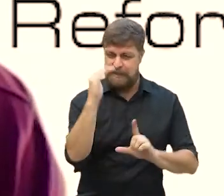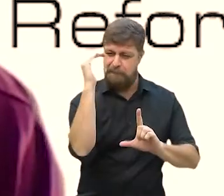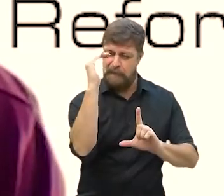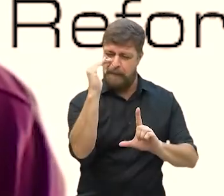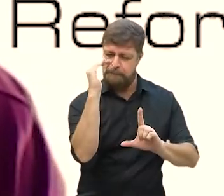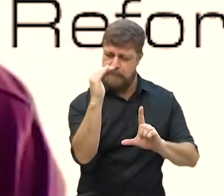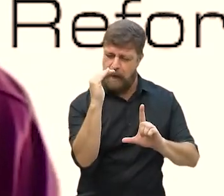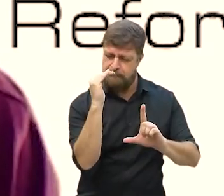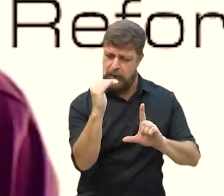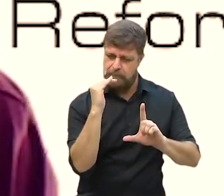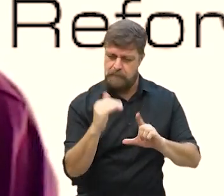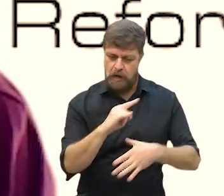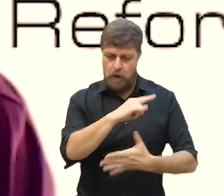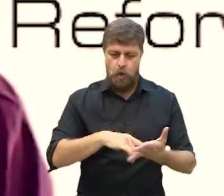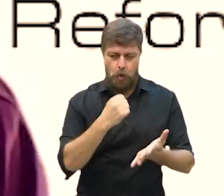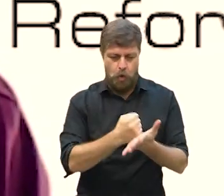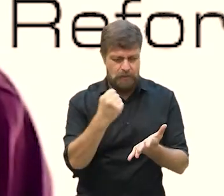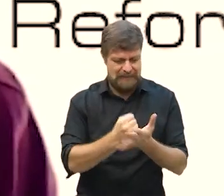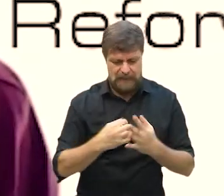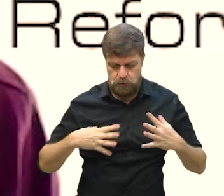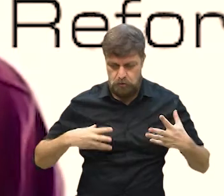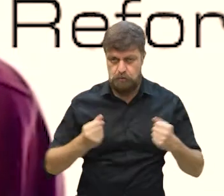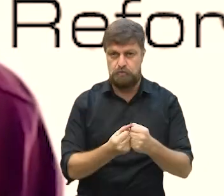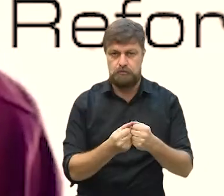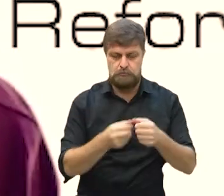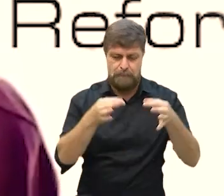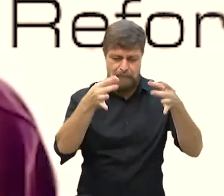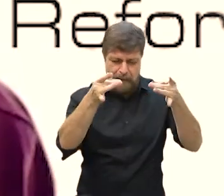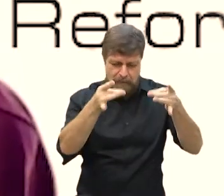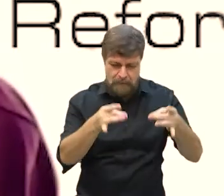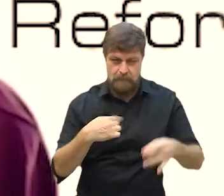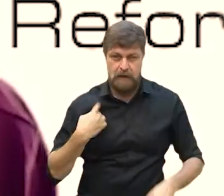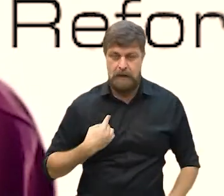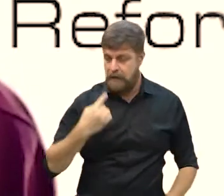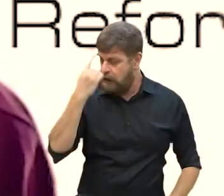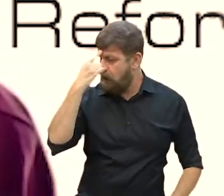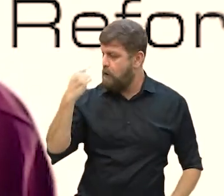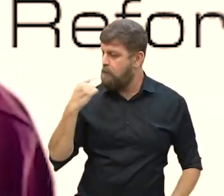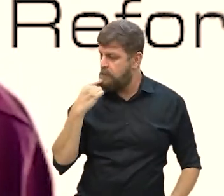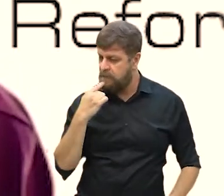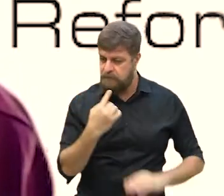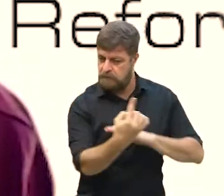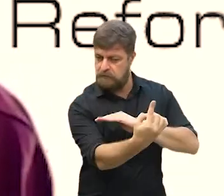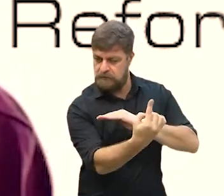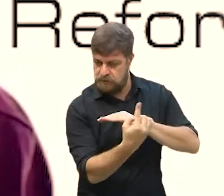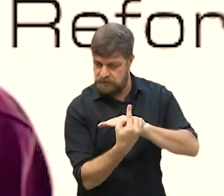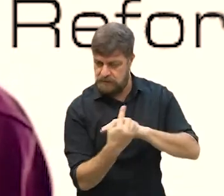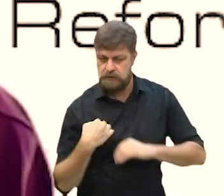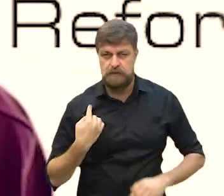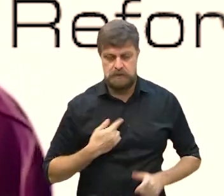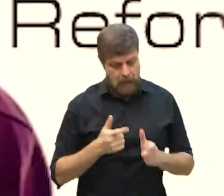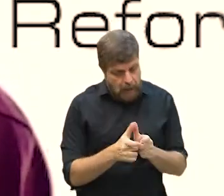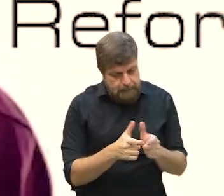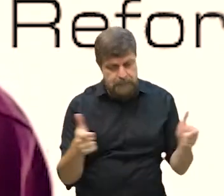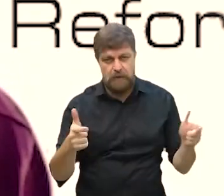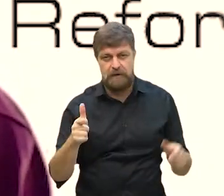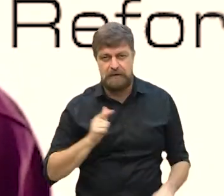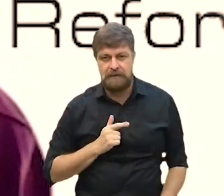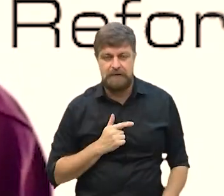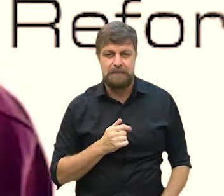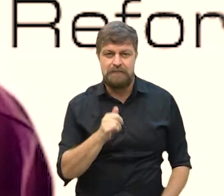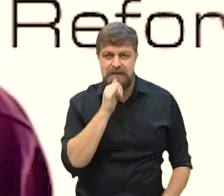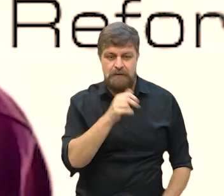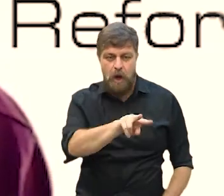tudo documentado em contrato, né? E esse é um perfil de cliente bastante frequente para nós, né?